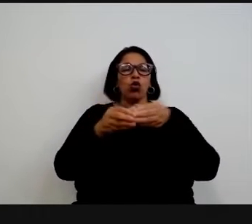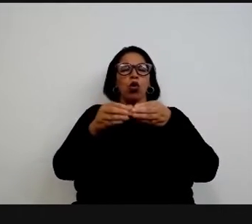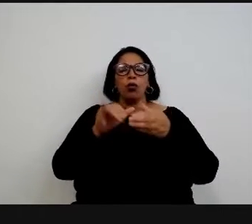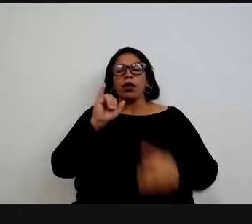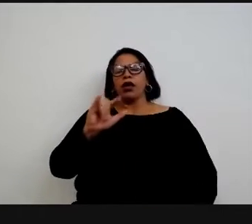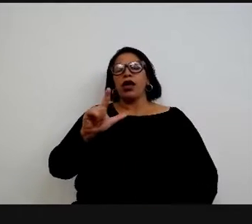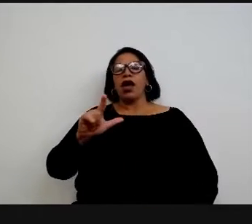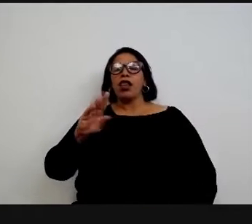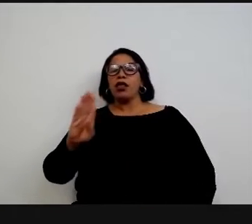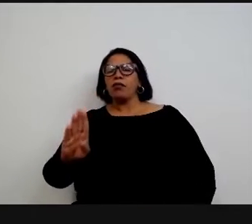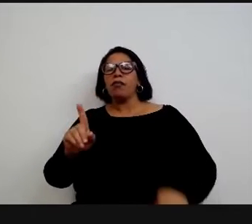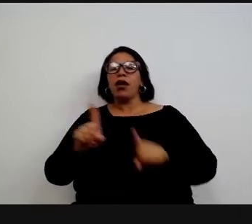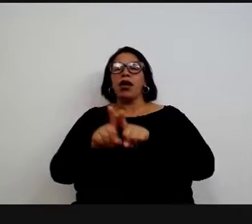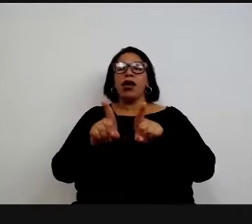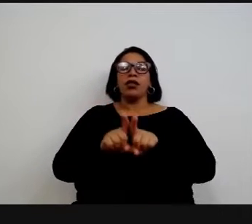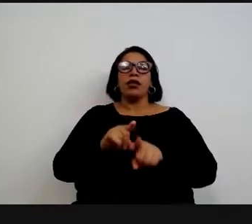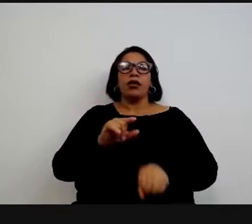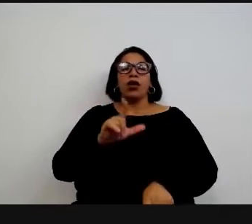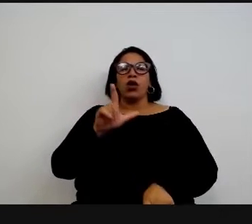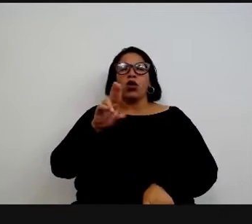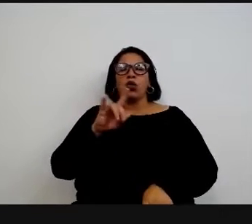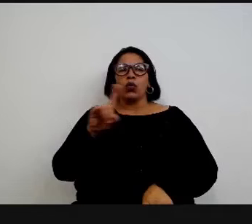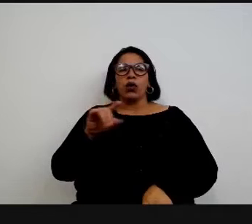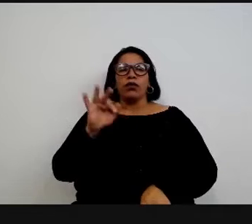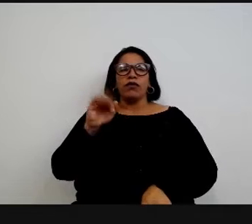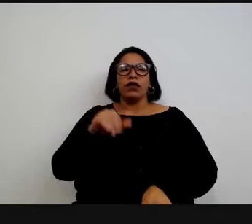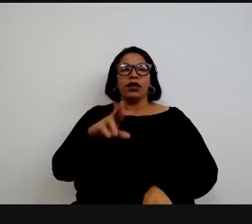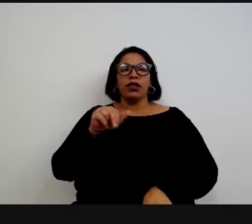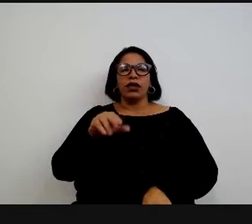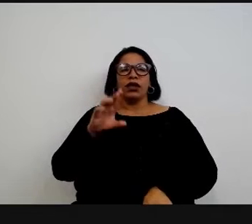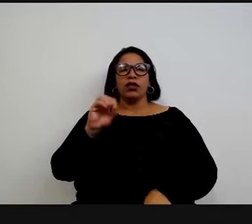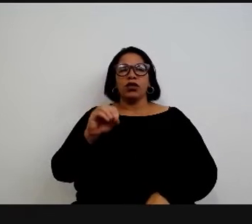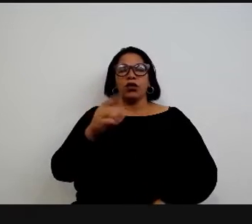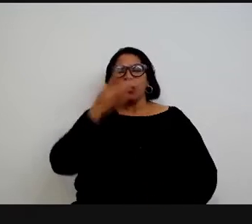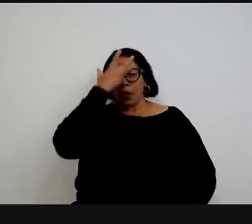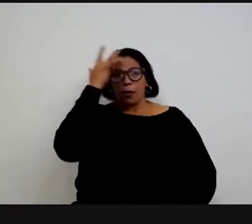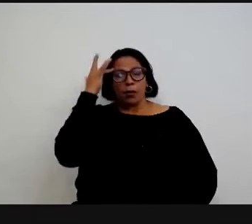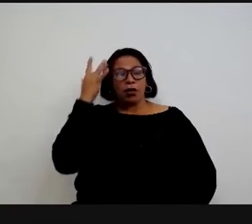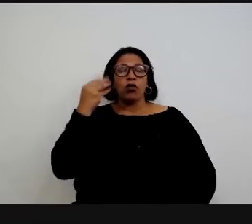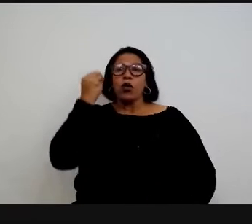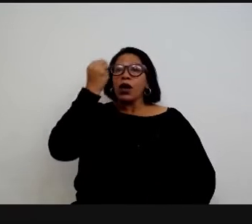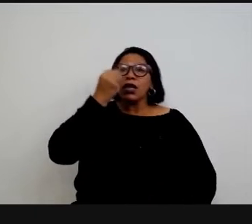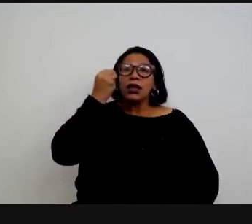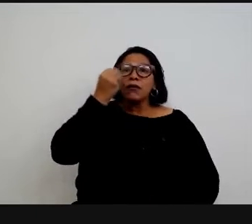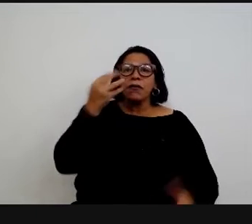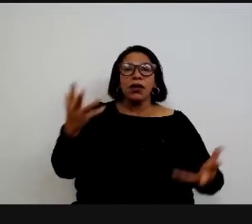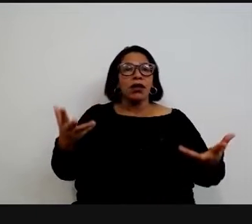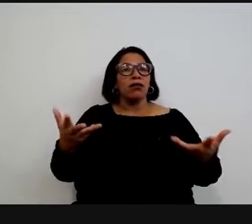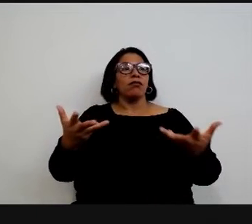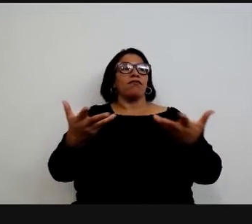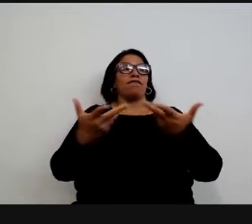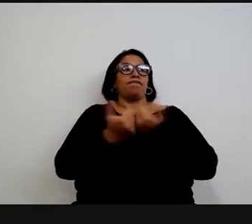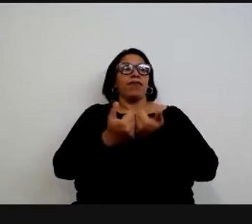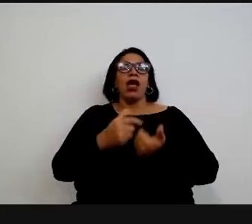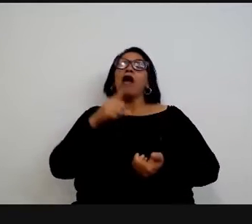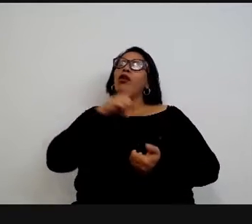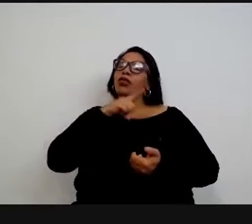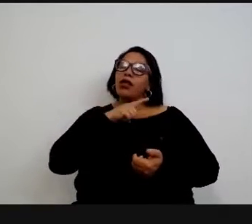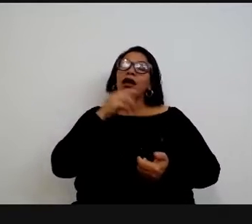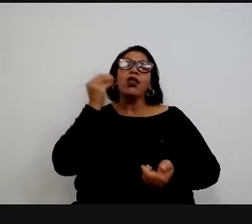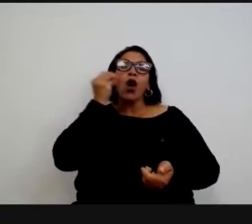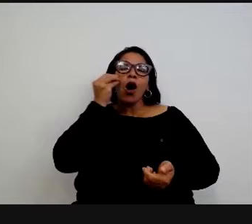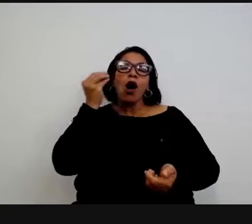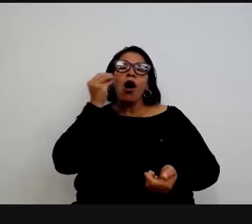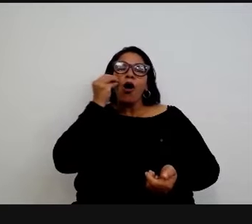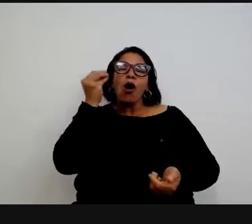equipe do ILB, Luiz Fernando, que está aqui, que é o nosso coordenador geral, que é uma pessoa com muita experiência no que a gente faz lá. Estou tendo a oportunidade de